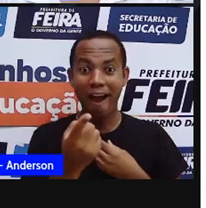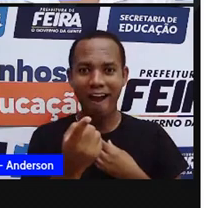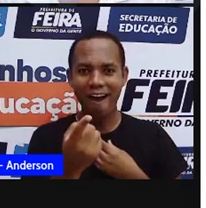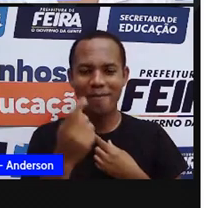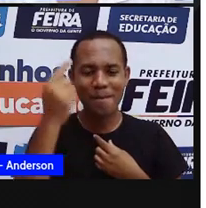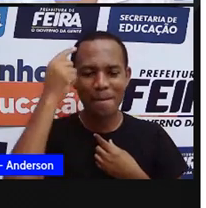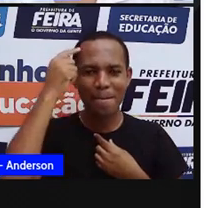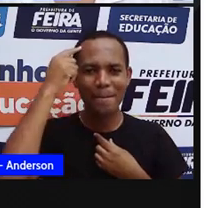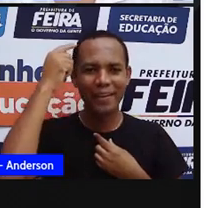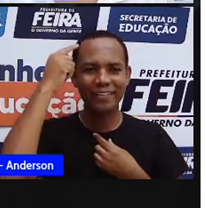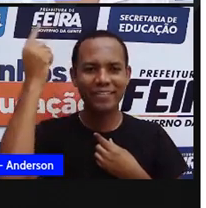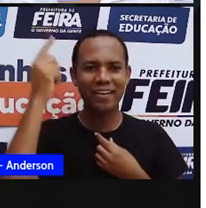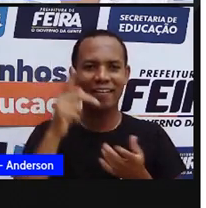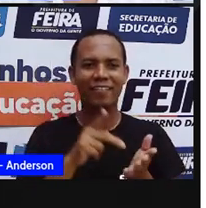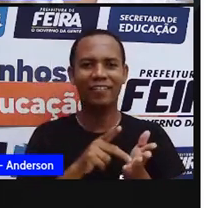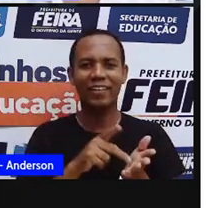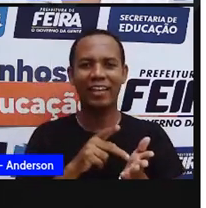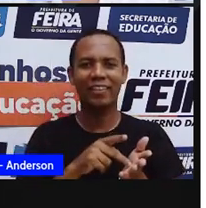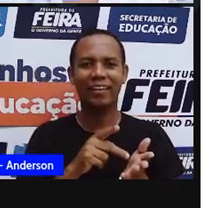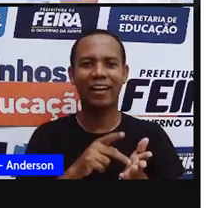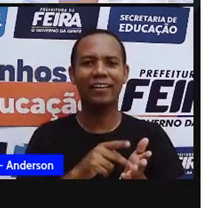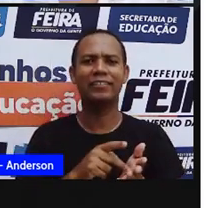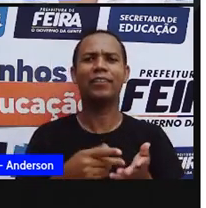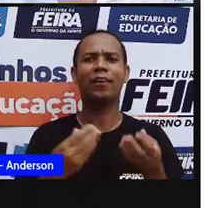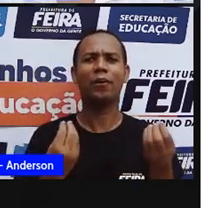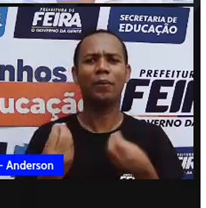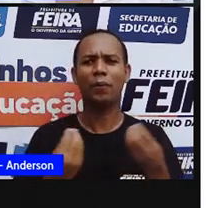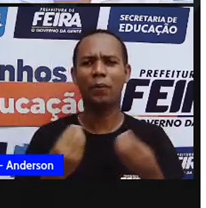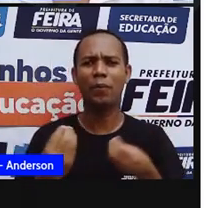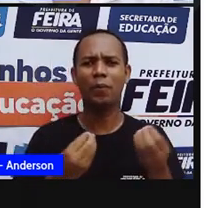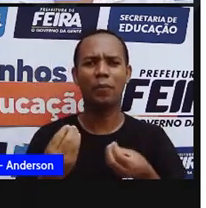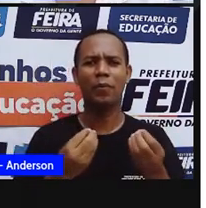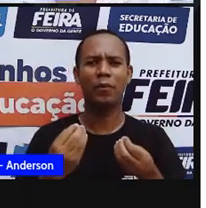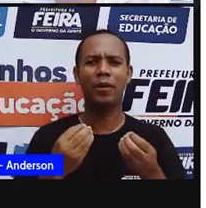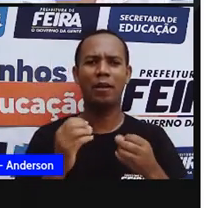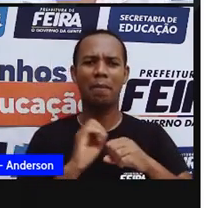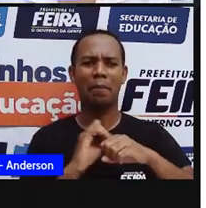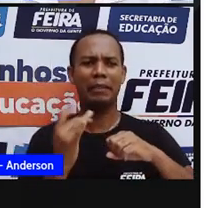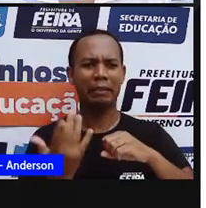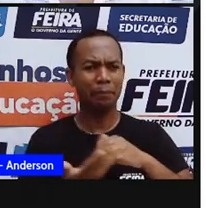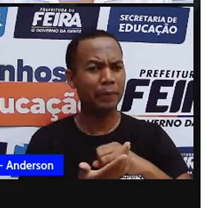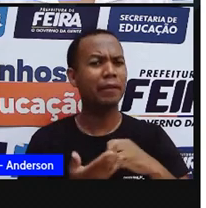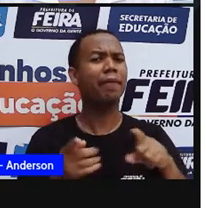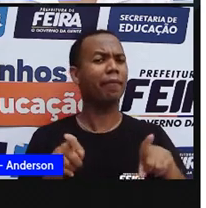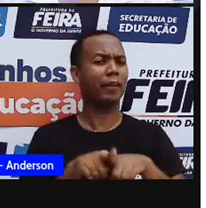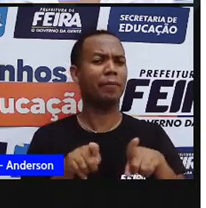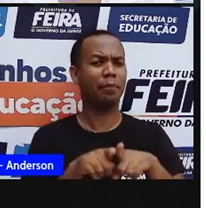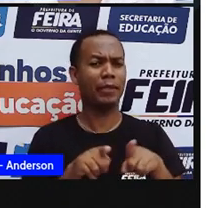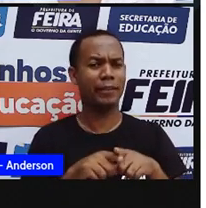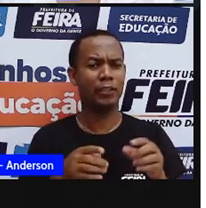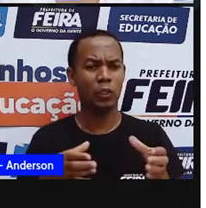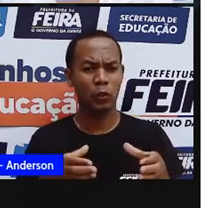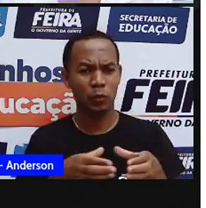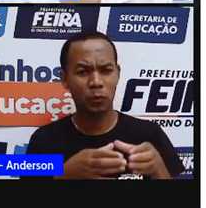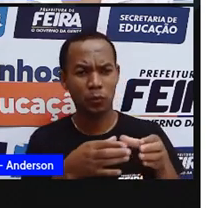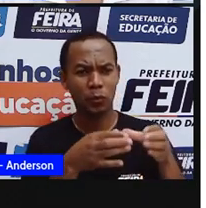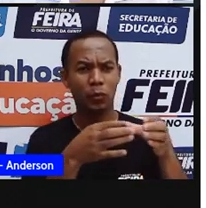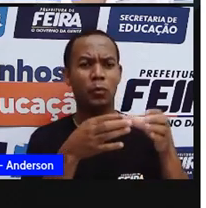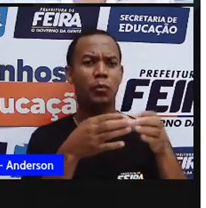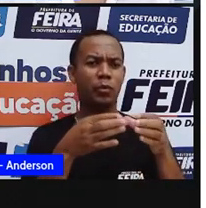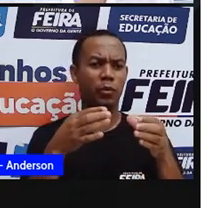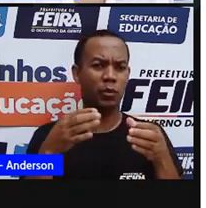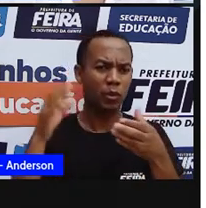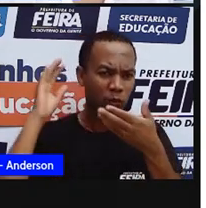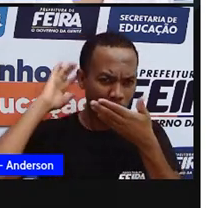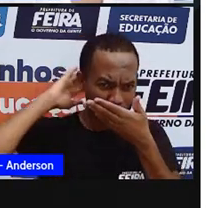para pensar, na verdade, como essa pandemia está afetando aí os povos indígenas? Como é que eles estão se saindo nesse período